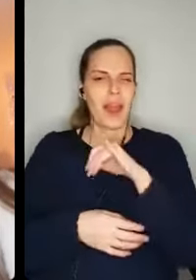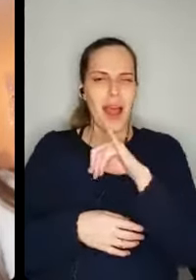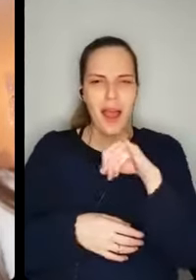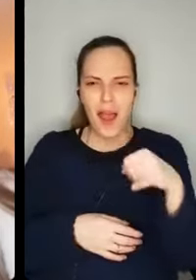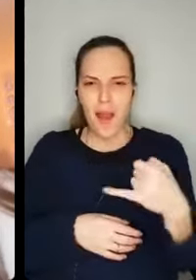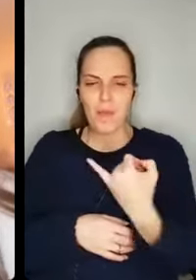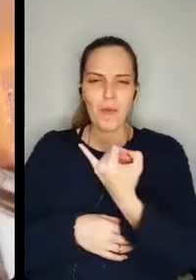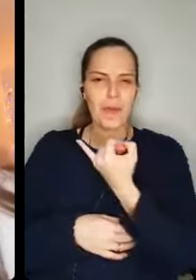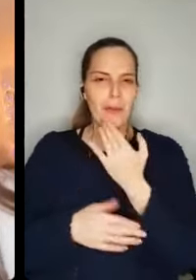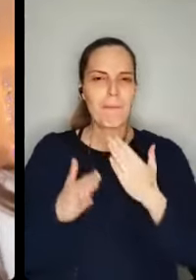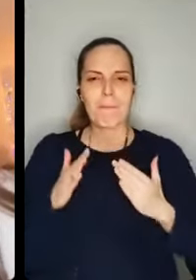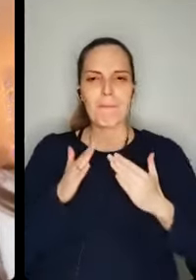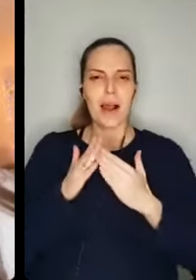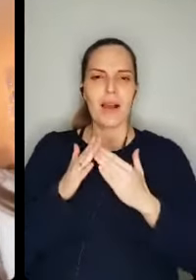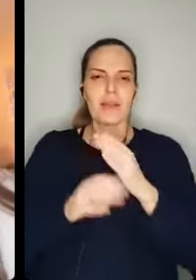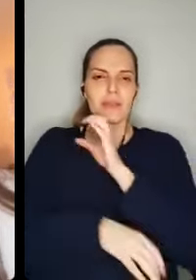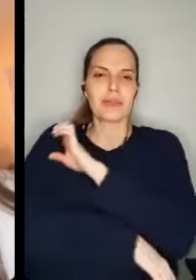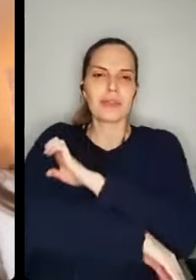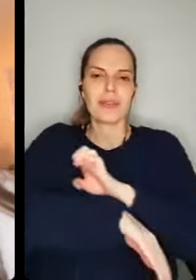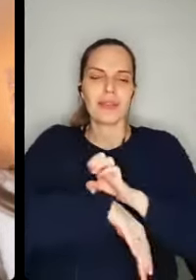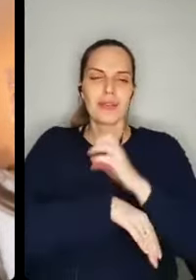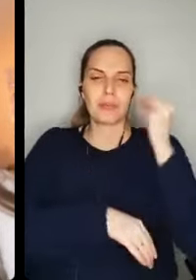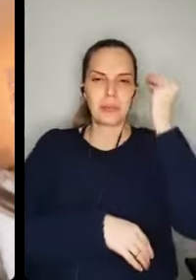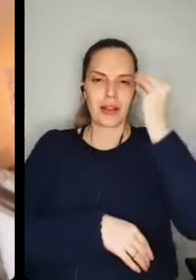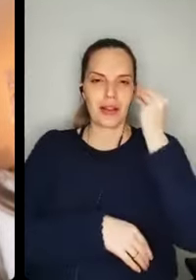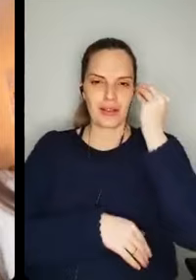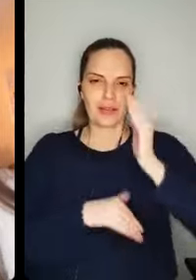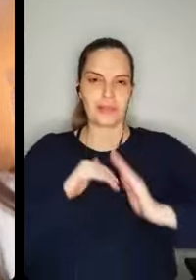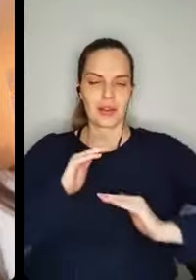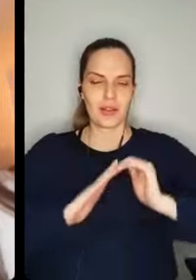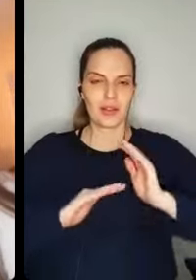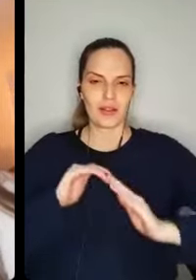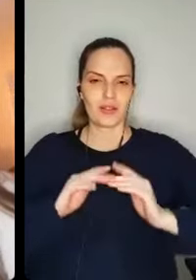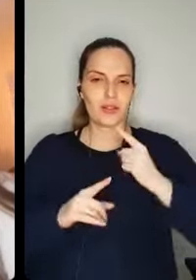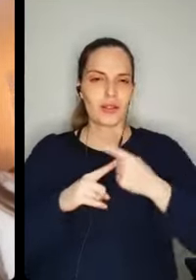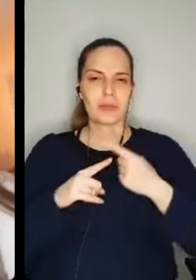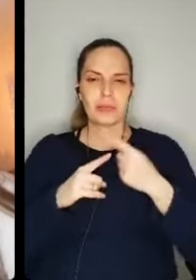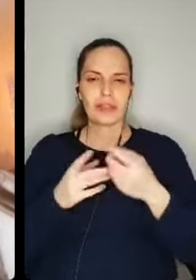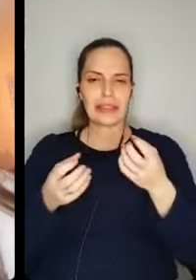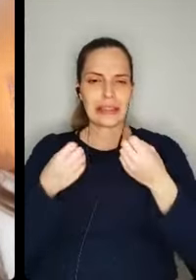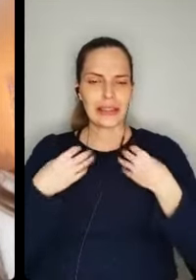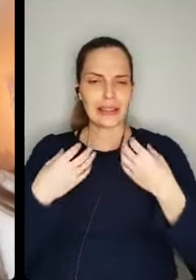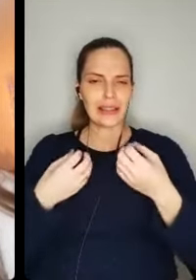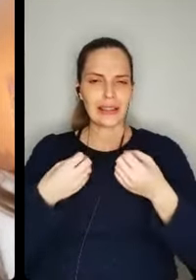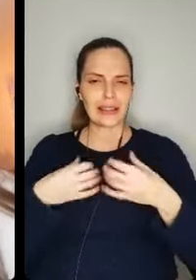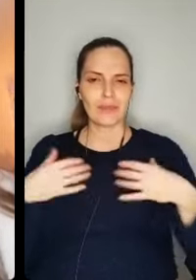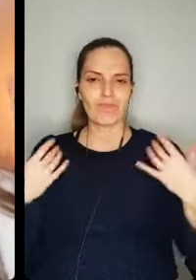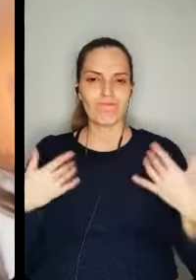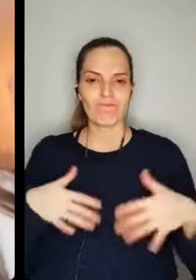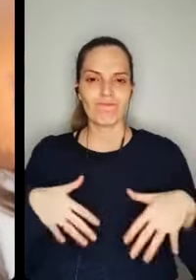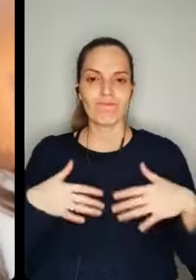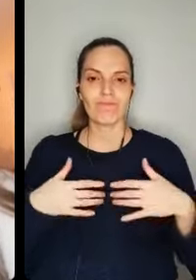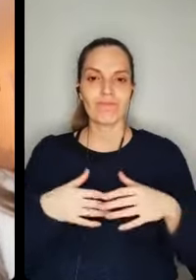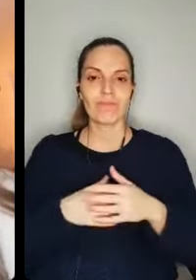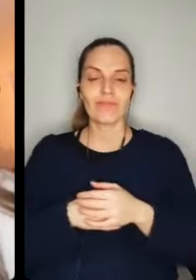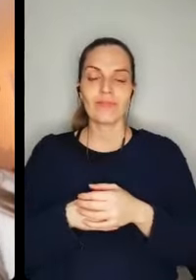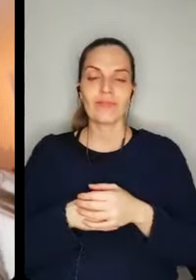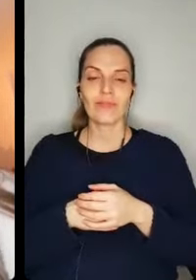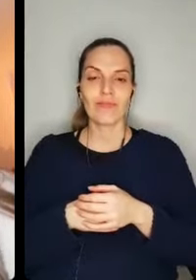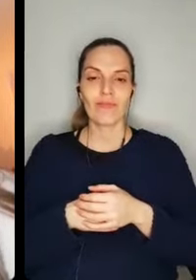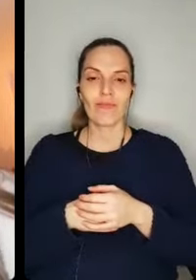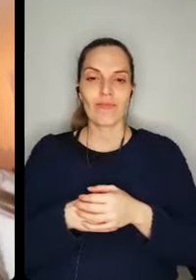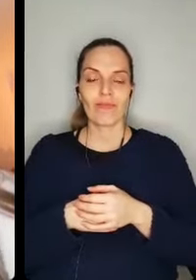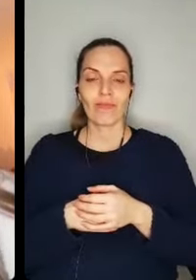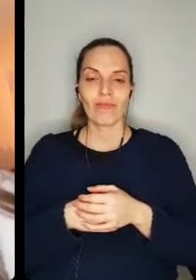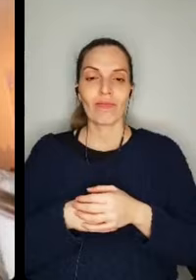estágios, aproveitar o máximo possível essas experiências práticas, porque elas têm muito a ensinar. E é isso, assim, eu